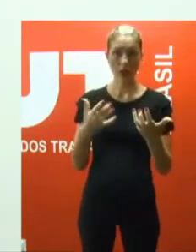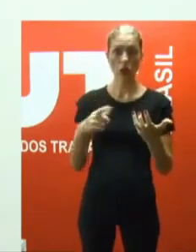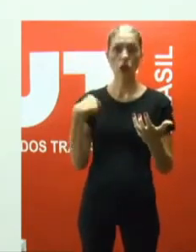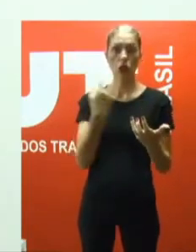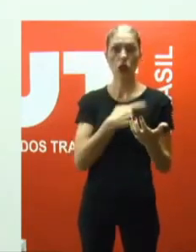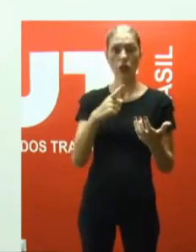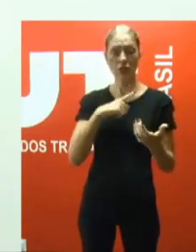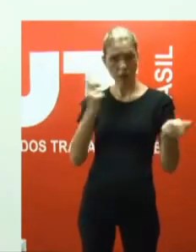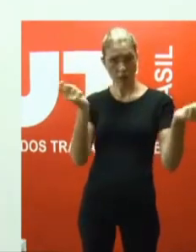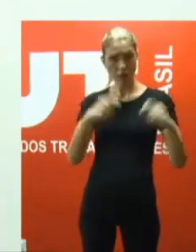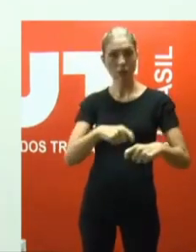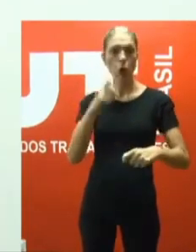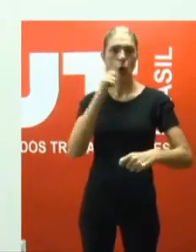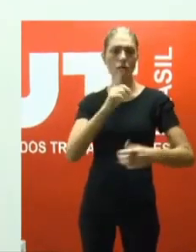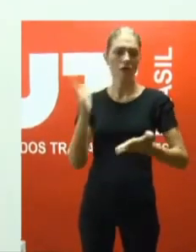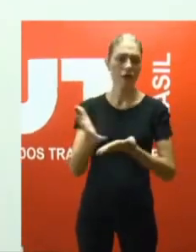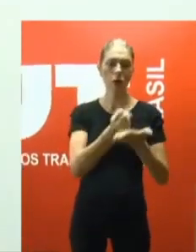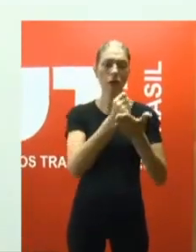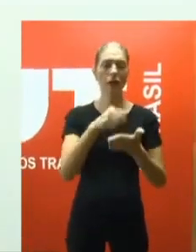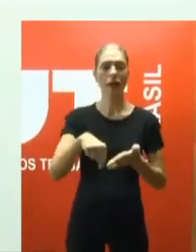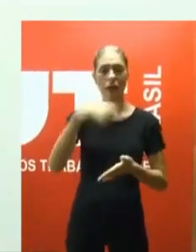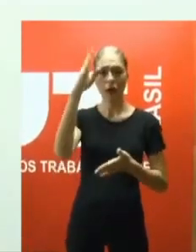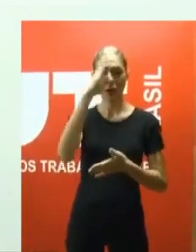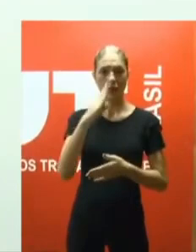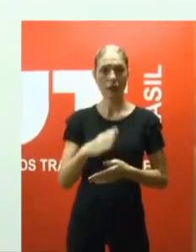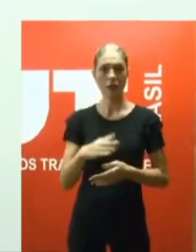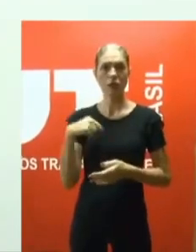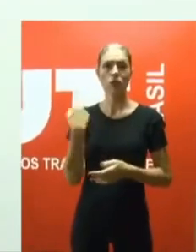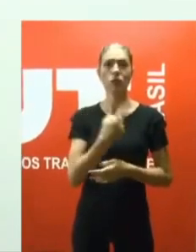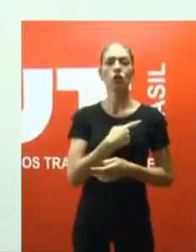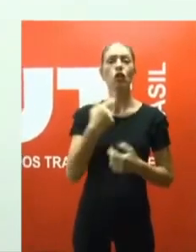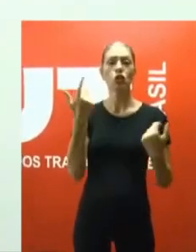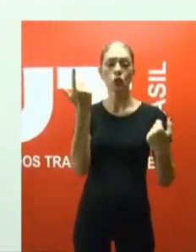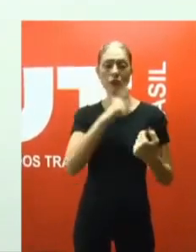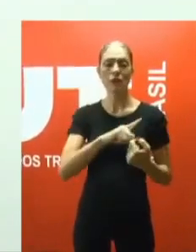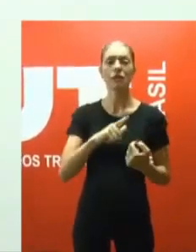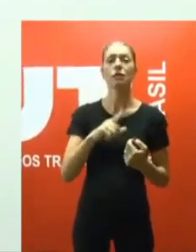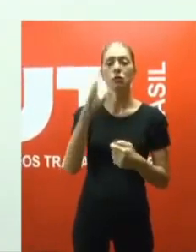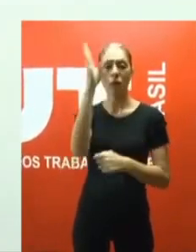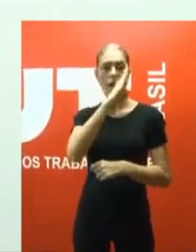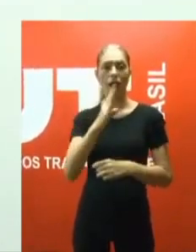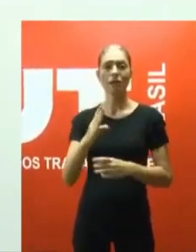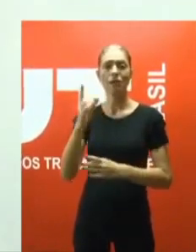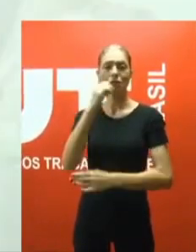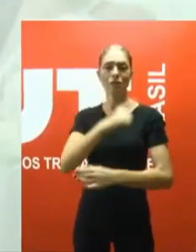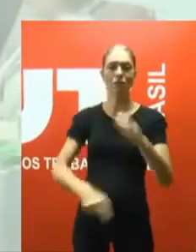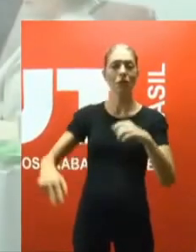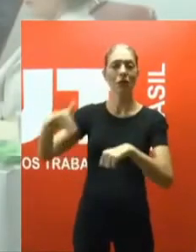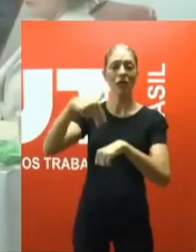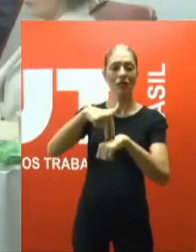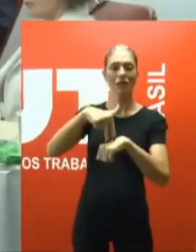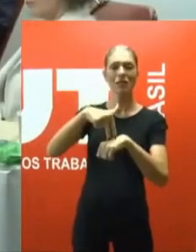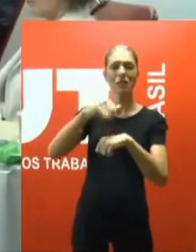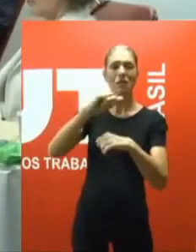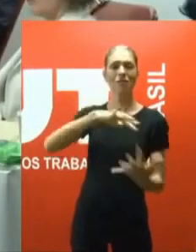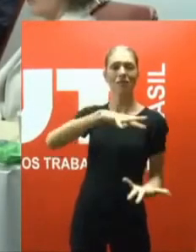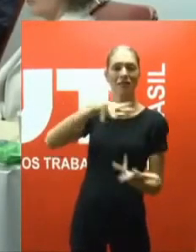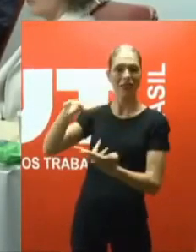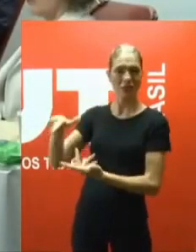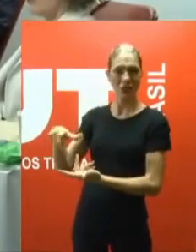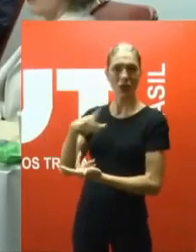de recuperar esse país. O Brasil pode virar a ser protagonista internacional, o Brasil pode fazer a economia crescer,